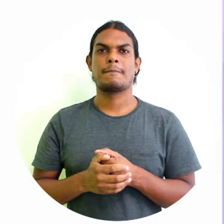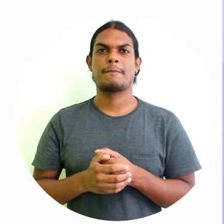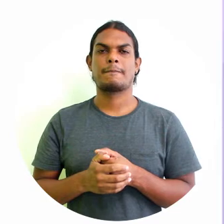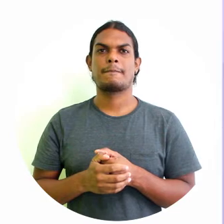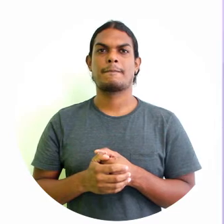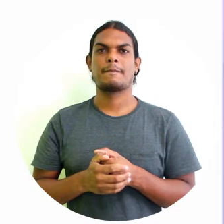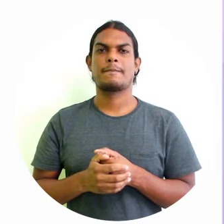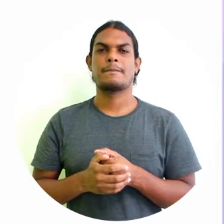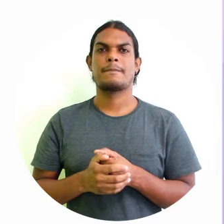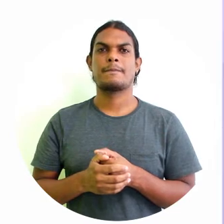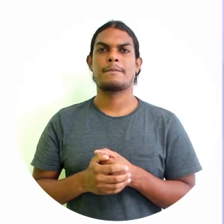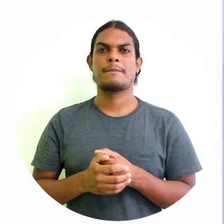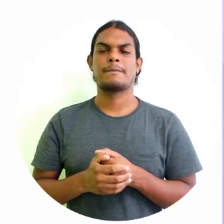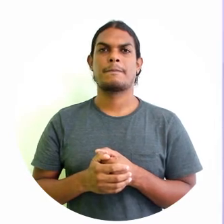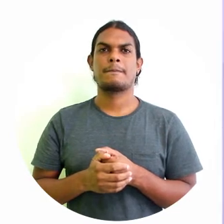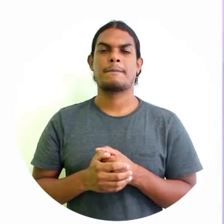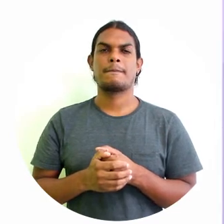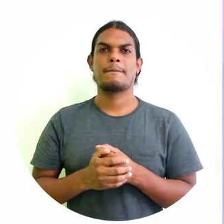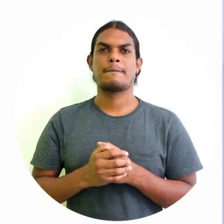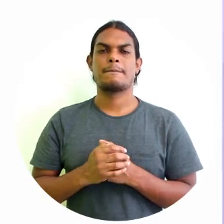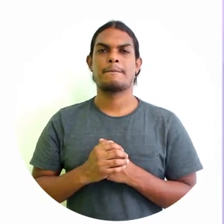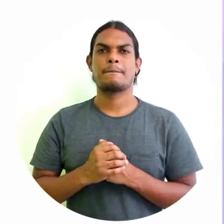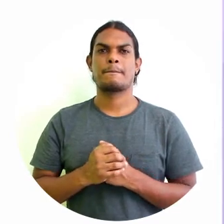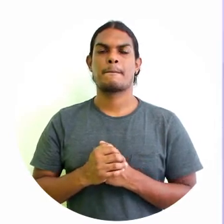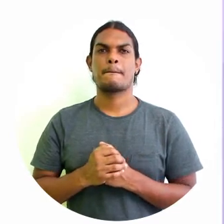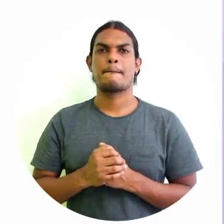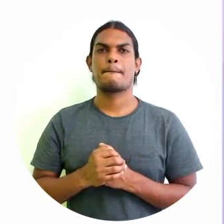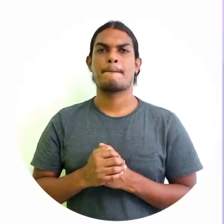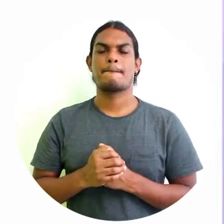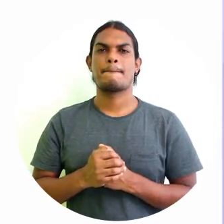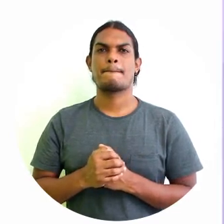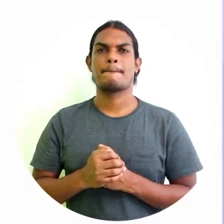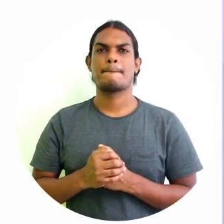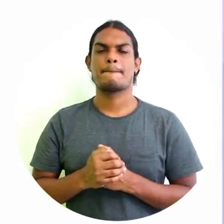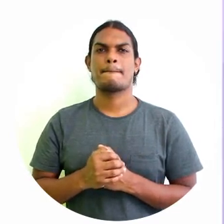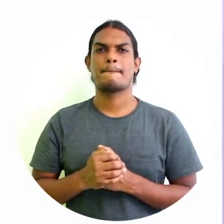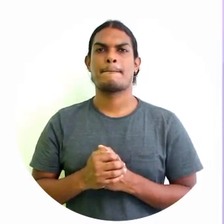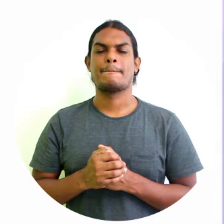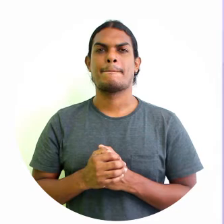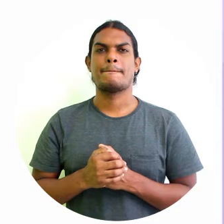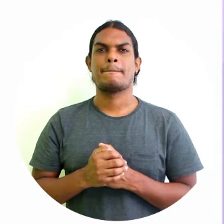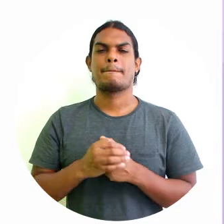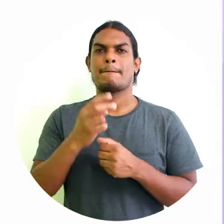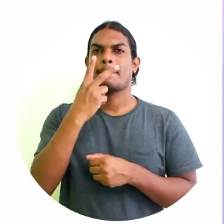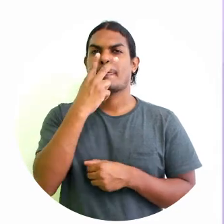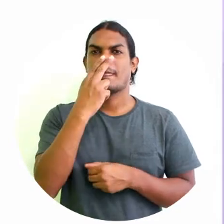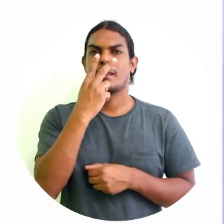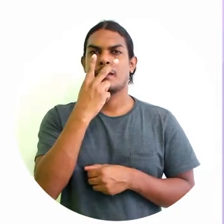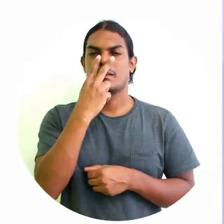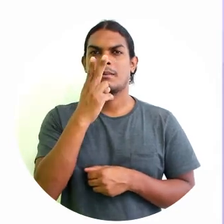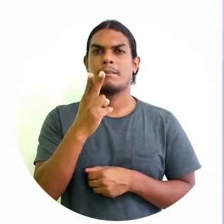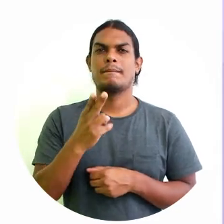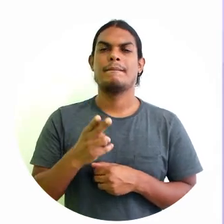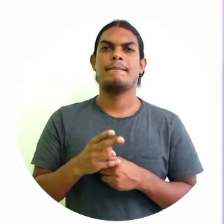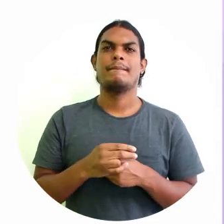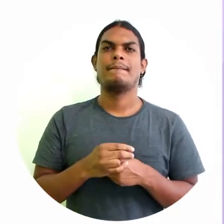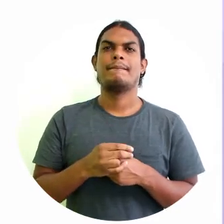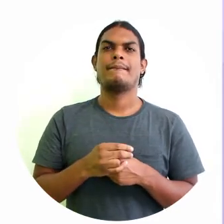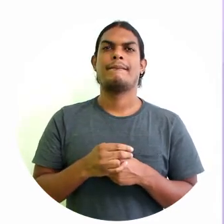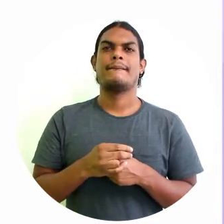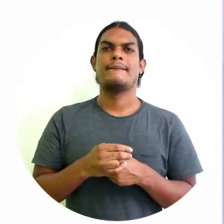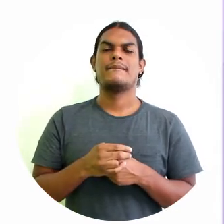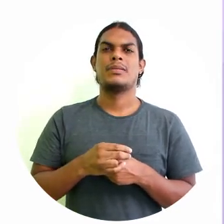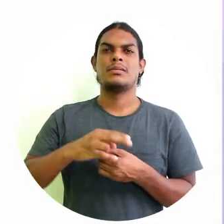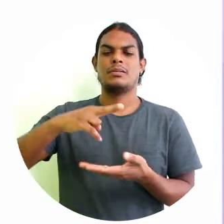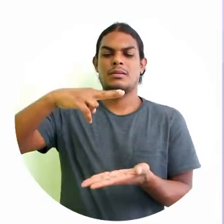aqui, nessa parte da imagem e nessa daqui, e esquecer as outras, parece que você está colado no teto dessa sala,